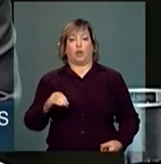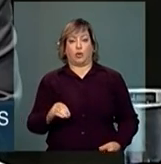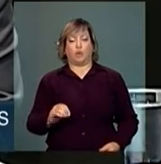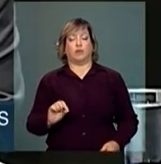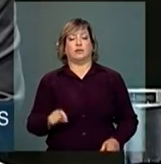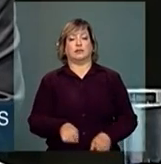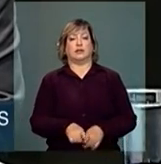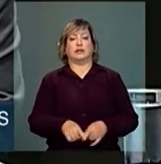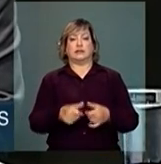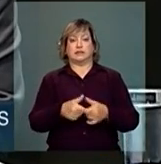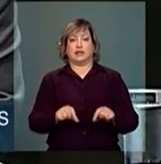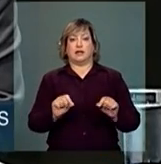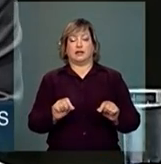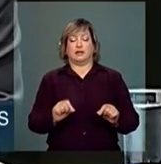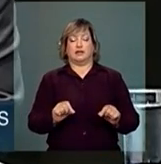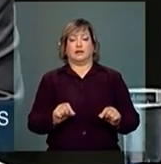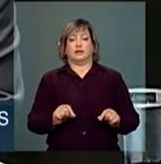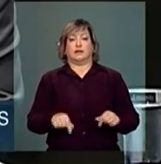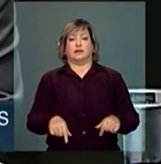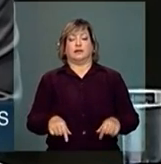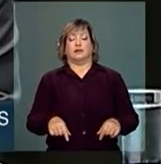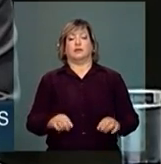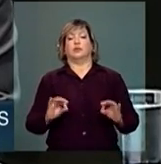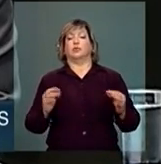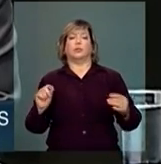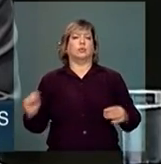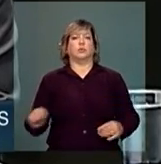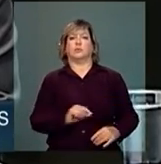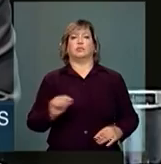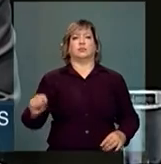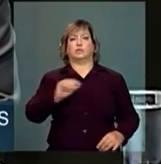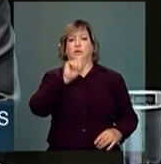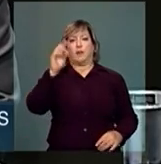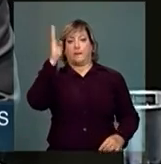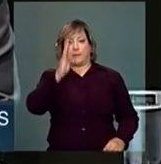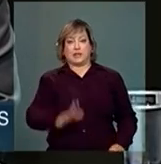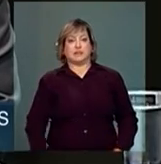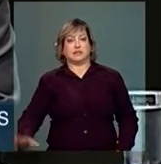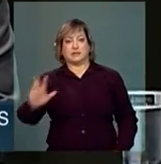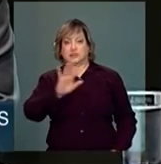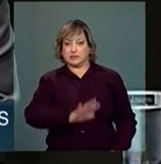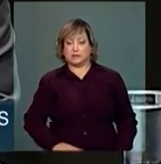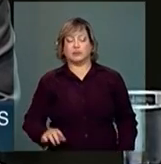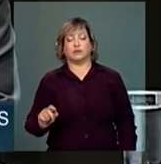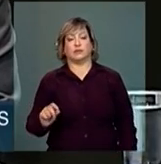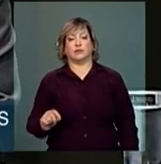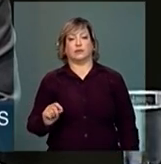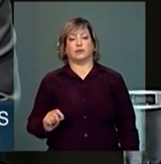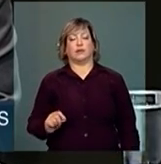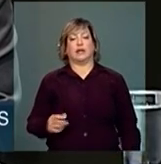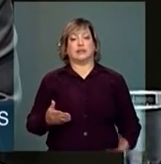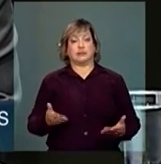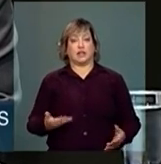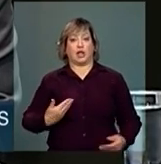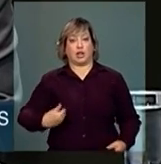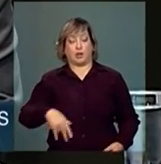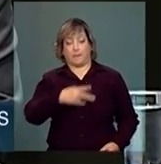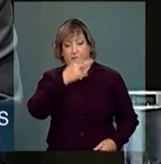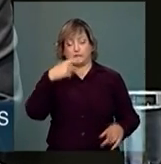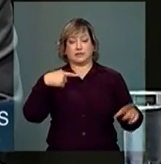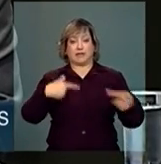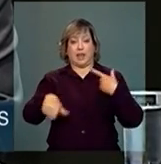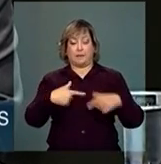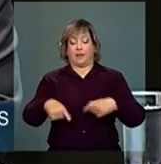encontra posicionada nos diversos pontos do nosso país, de forma que o nosso produtor rural